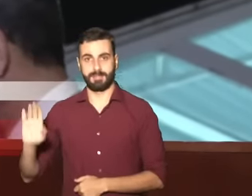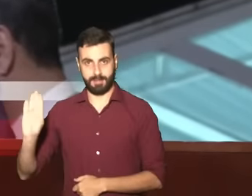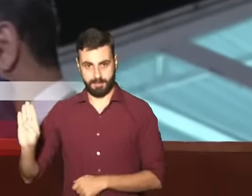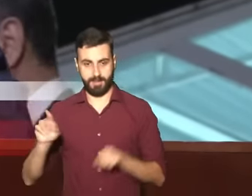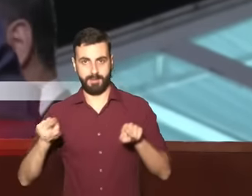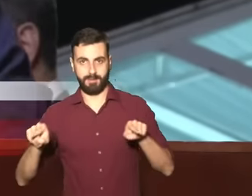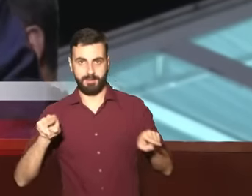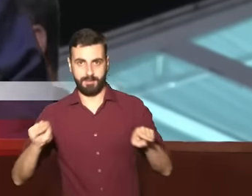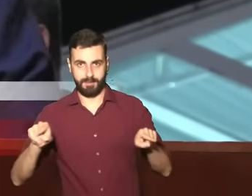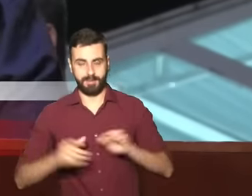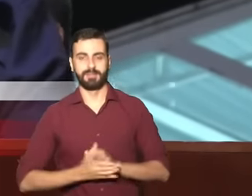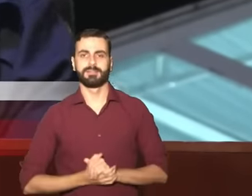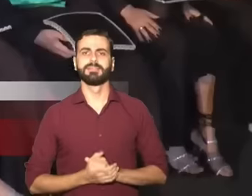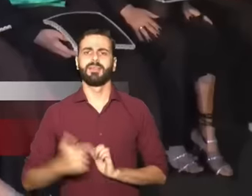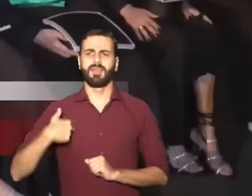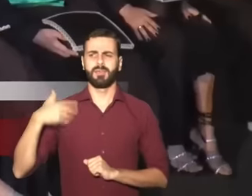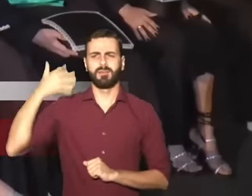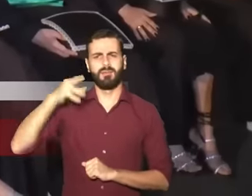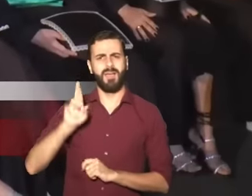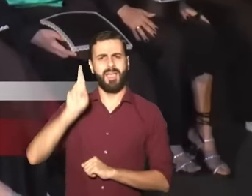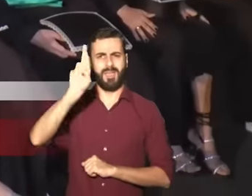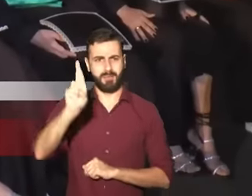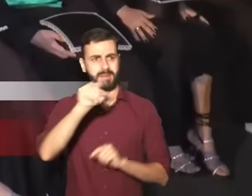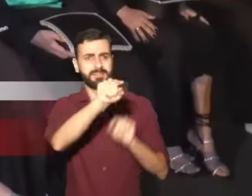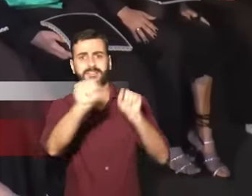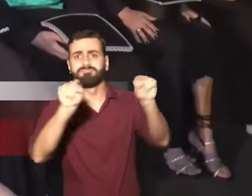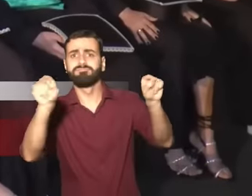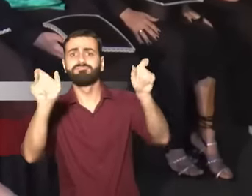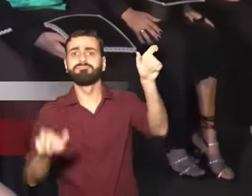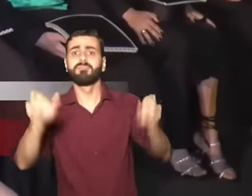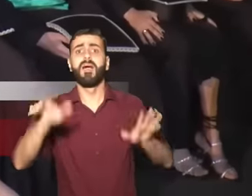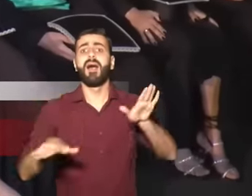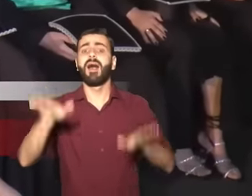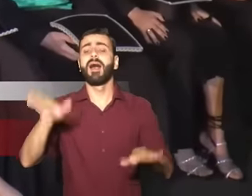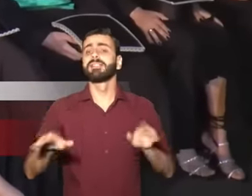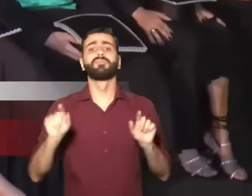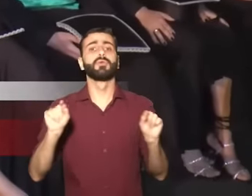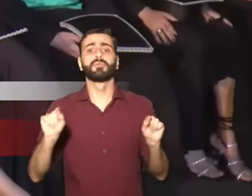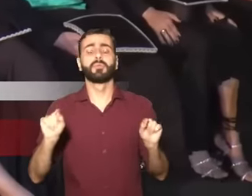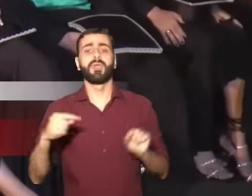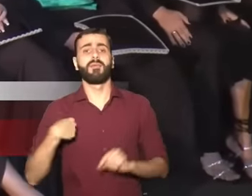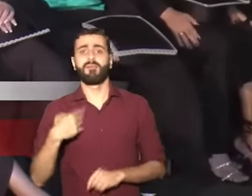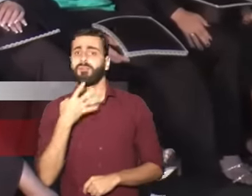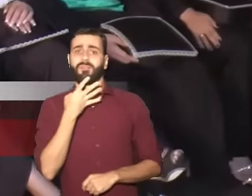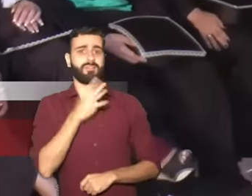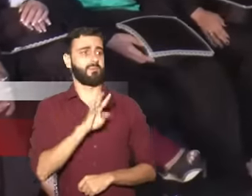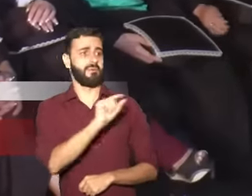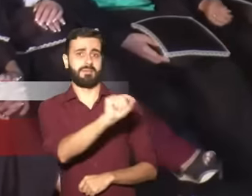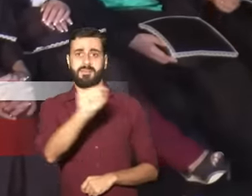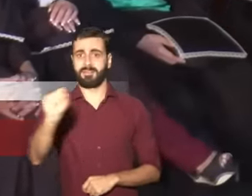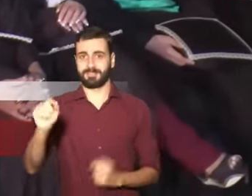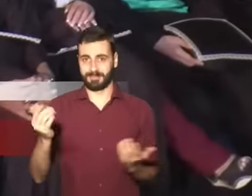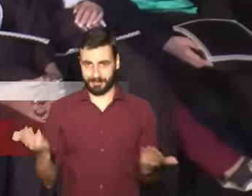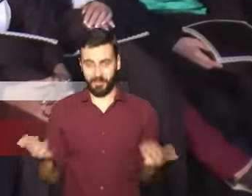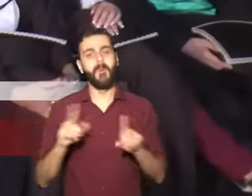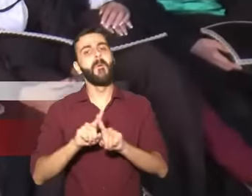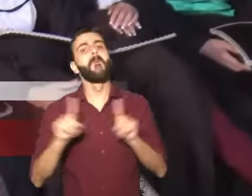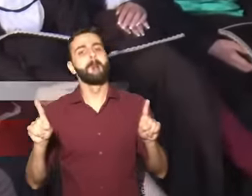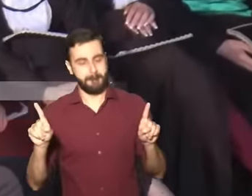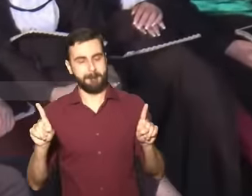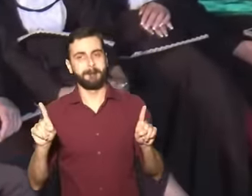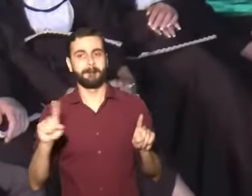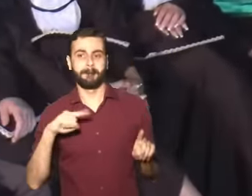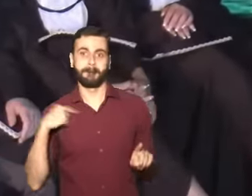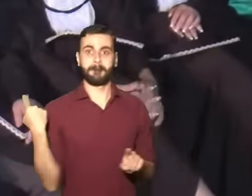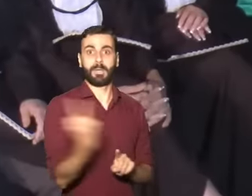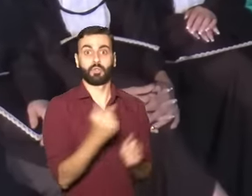Biológicas. Falar em nome de pessoas, das quais muitas eu não conheço, mas que